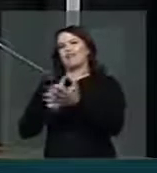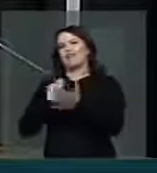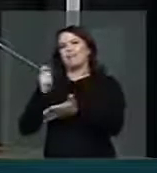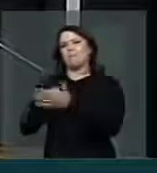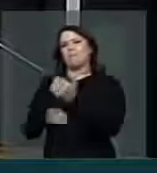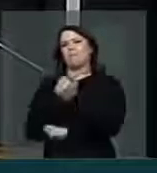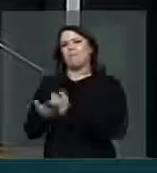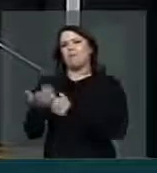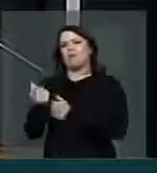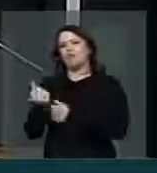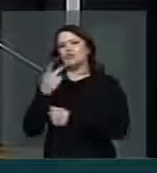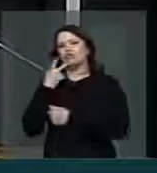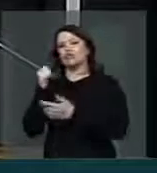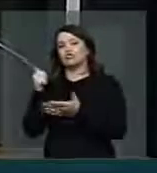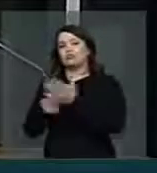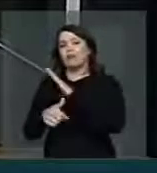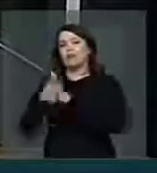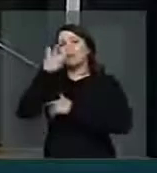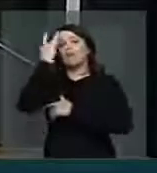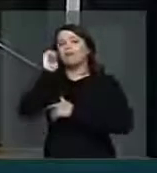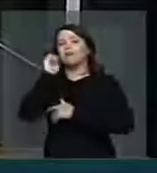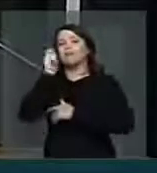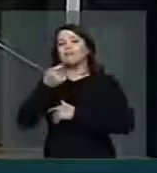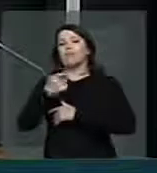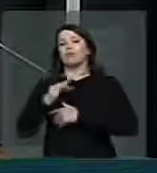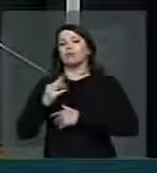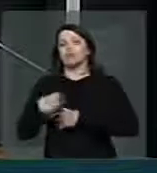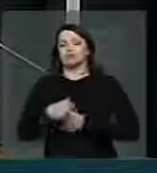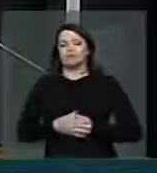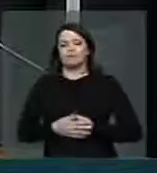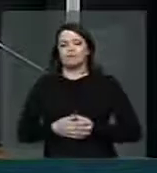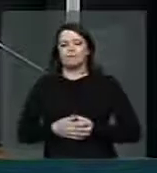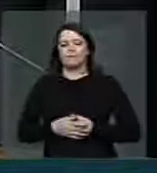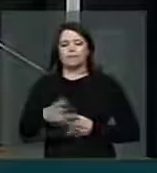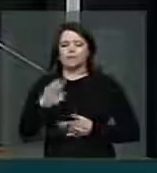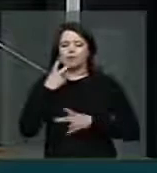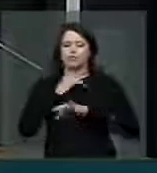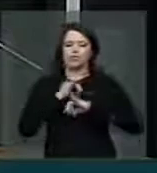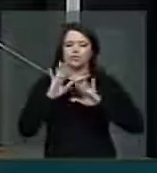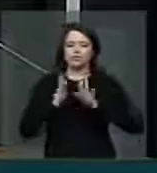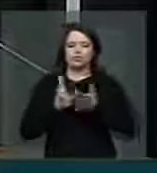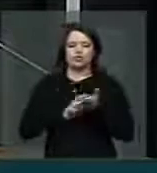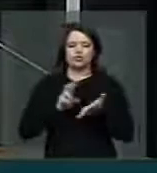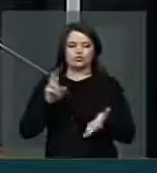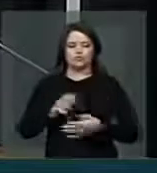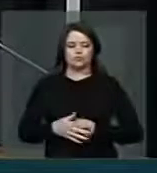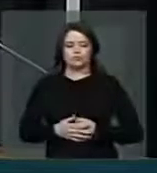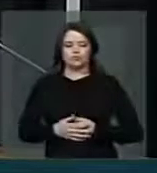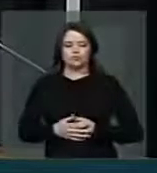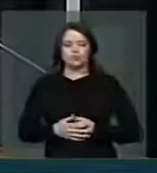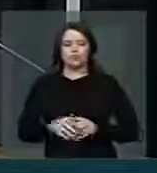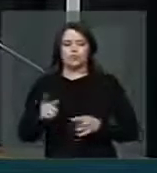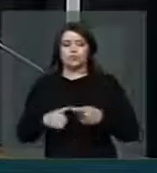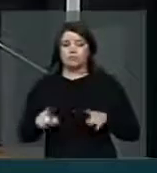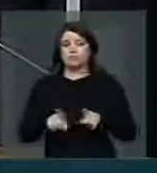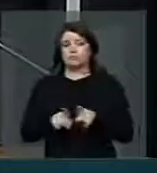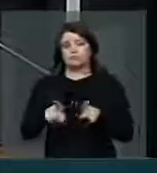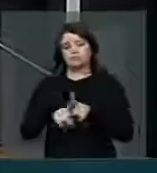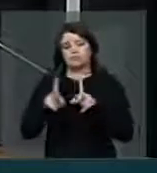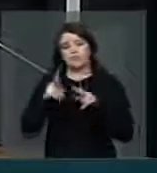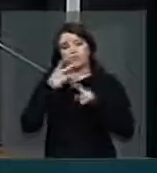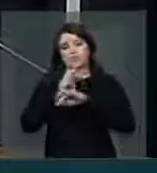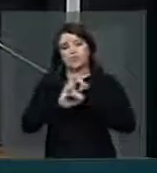e está lá a digital do autor, como já mencionei aqui pela manhã, mas eu também falei